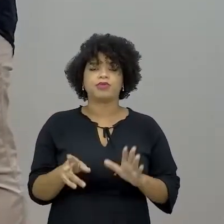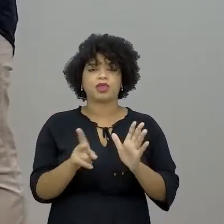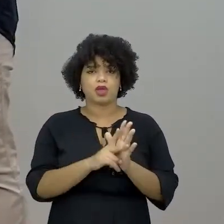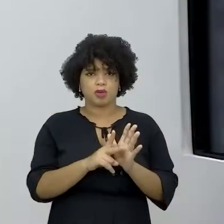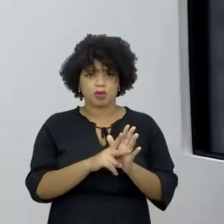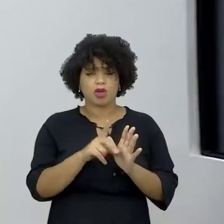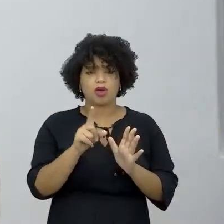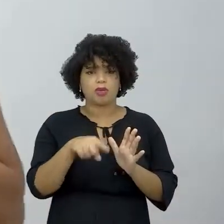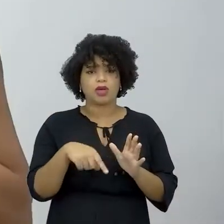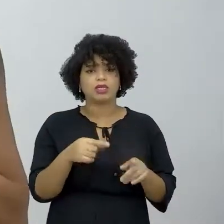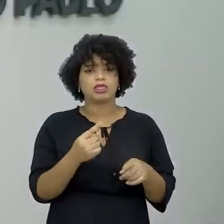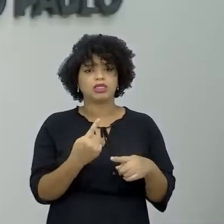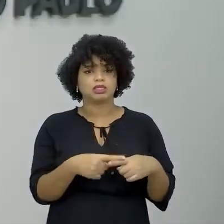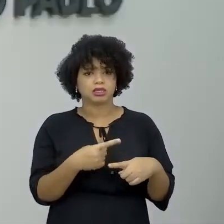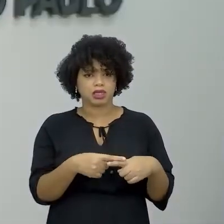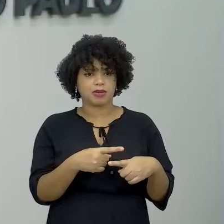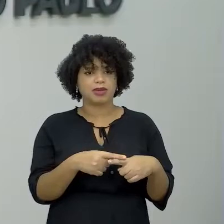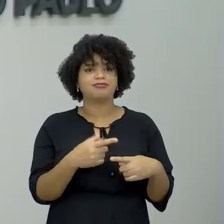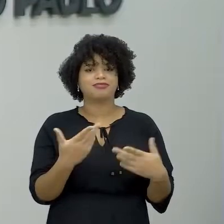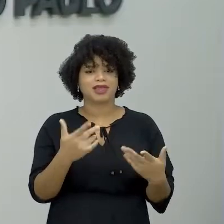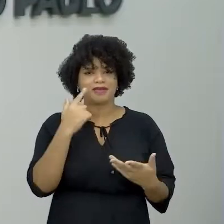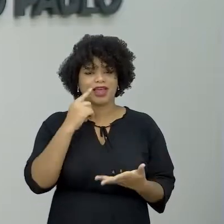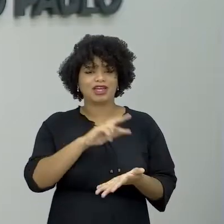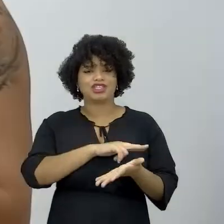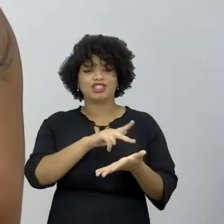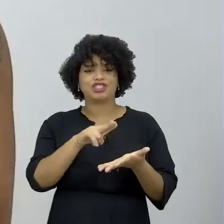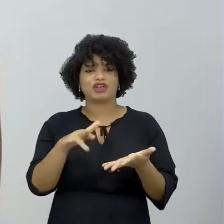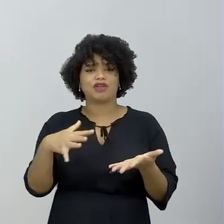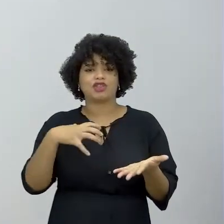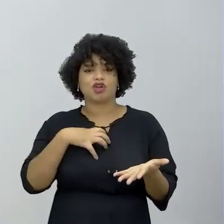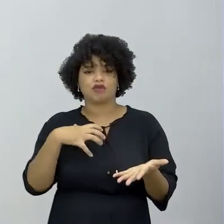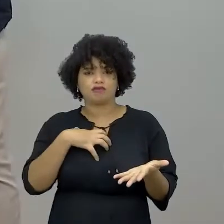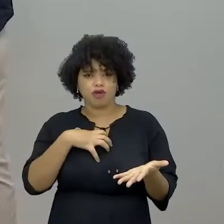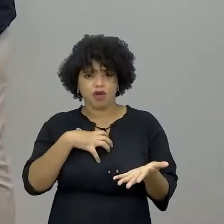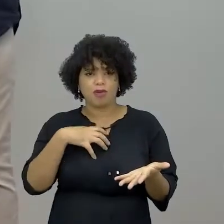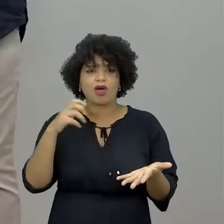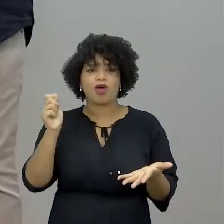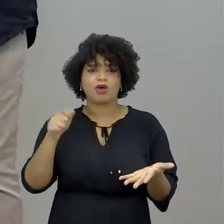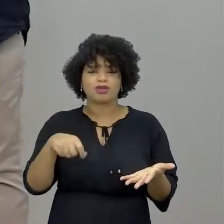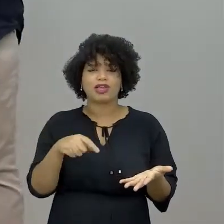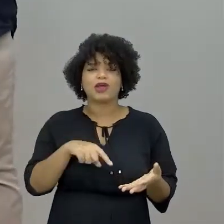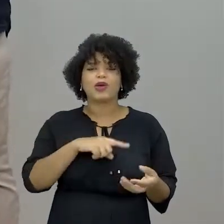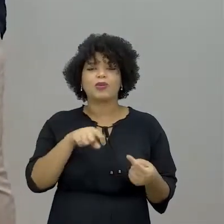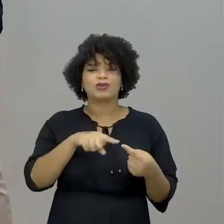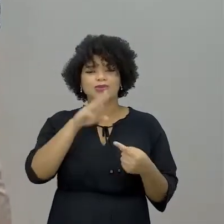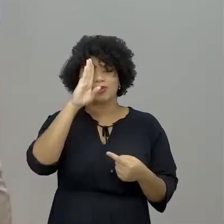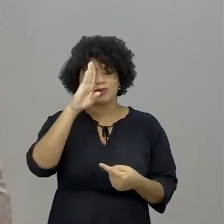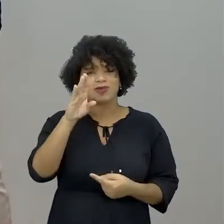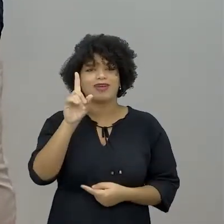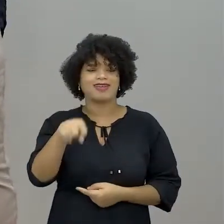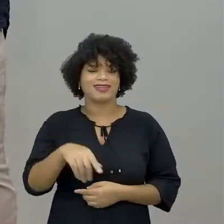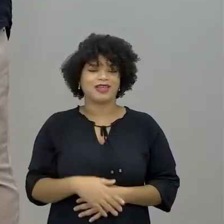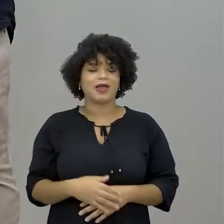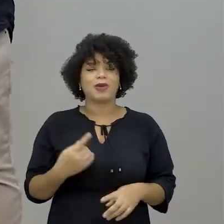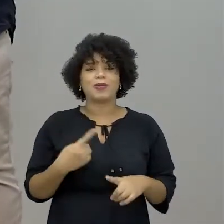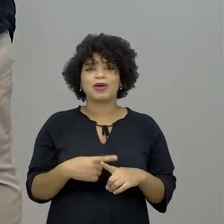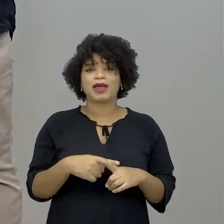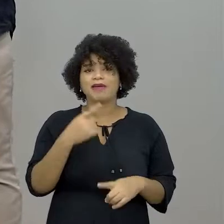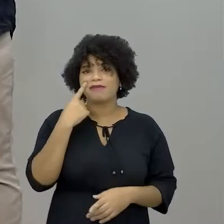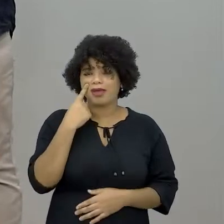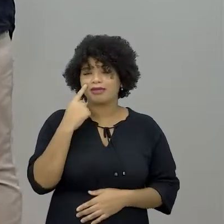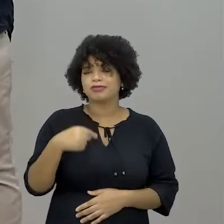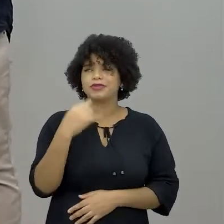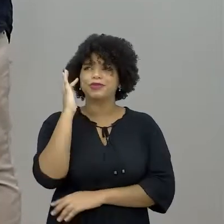urbana e tudo mais, né? Sim. E a gente vai ter aí diversas formas de trabalhar o mesmo objeto do conhecimento, porque olha só, a gente